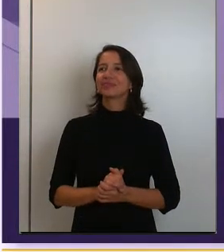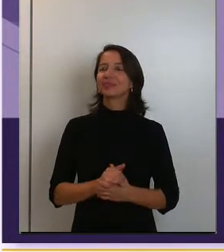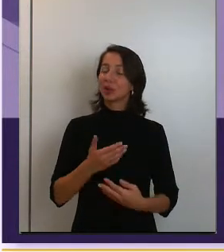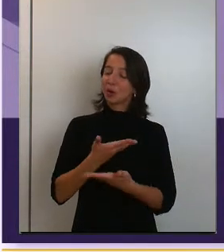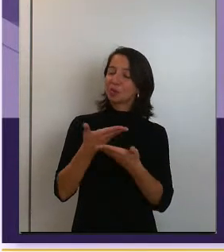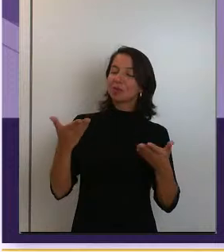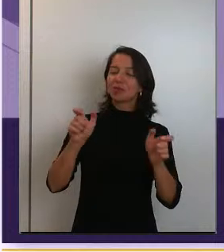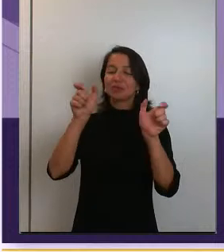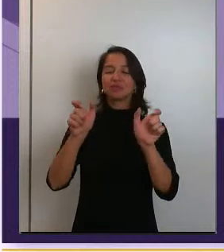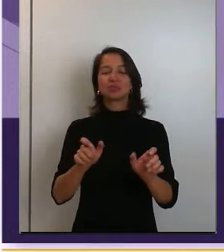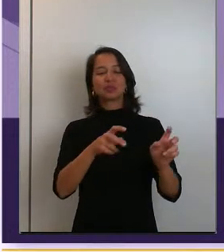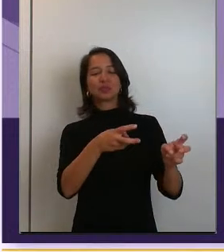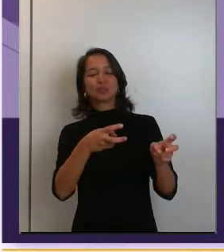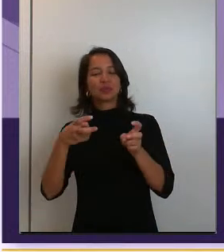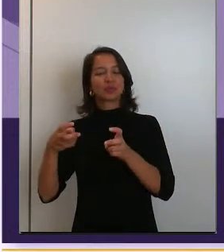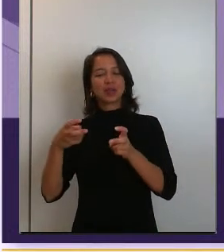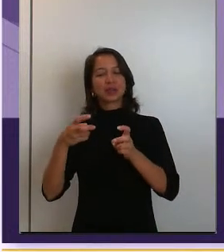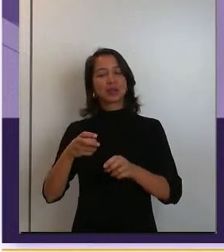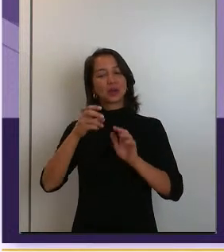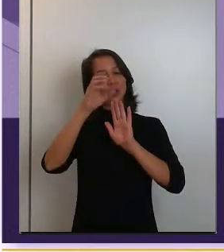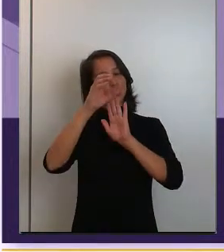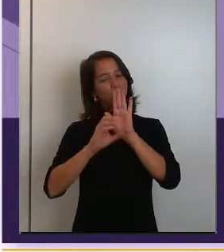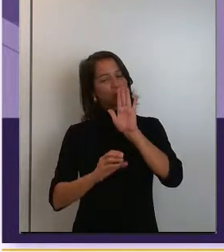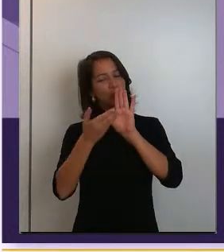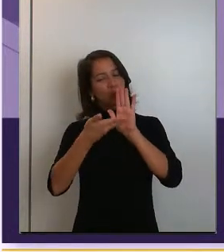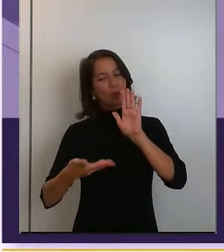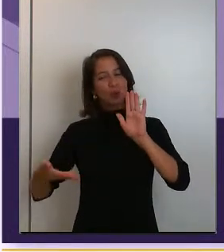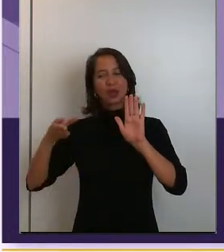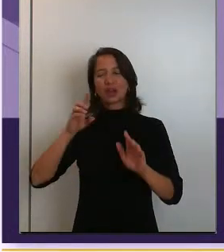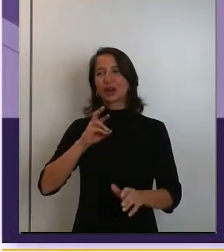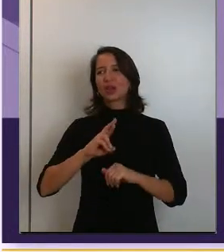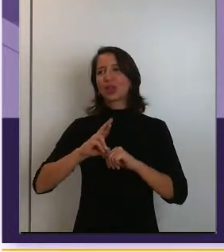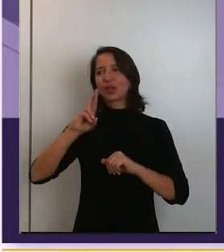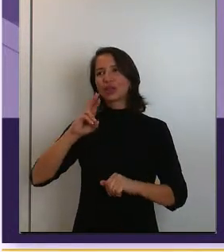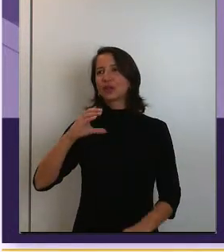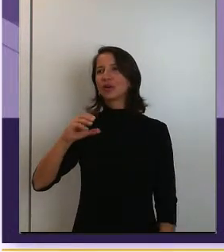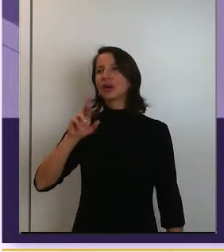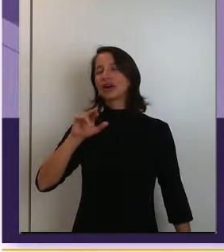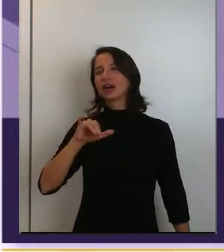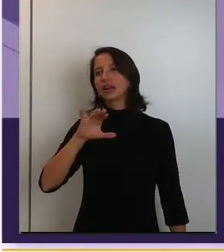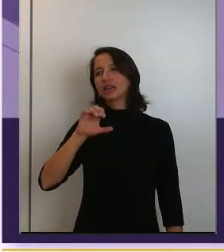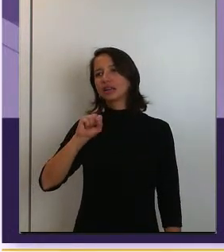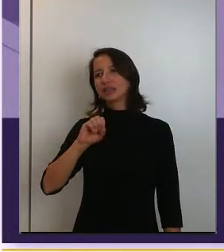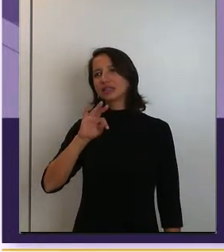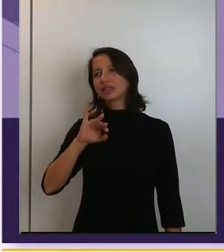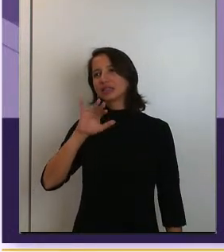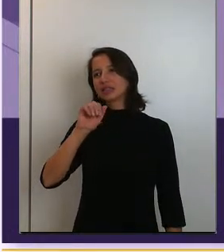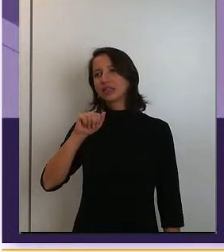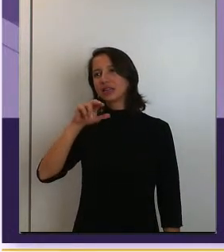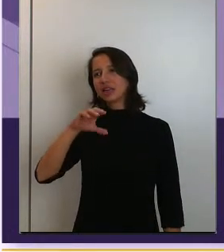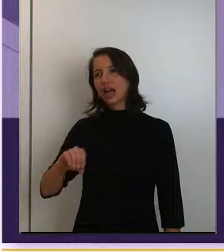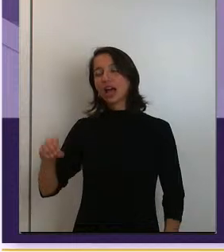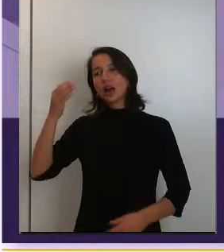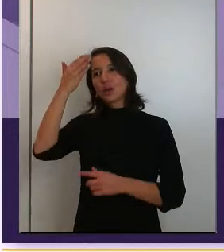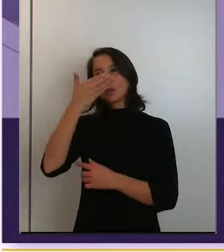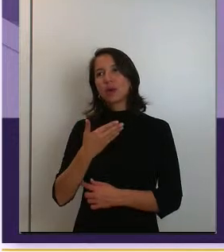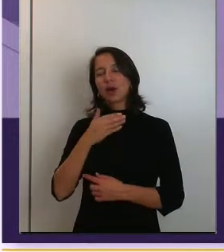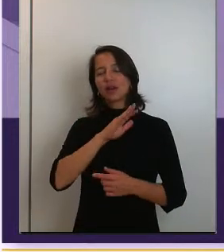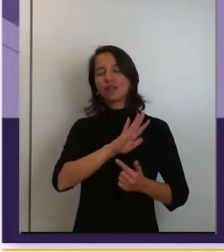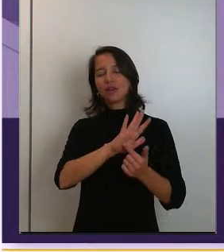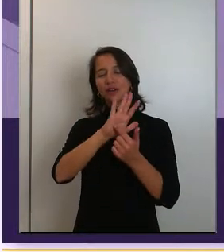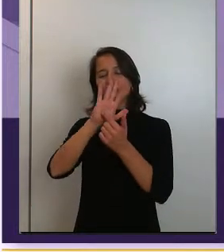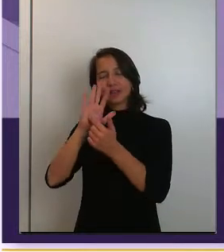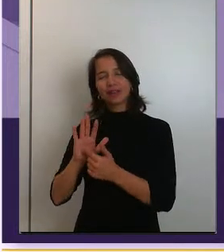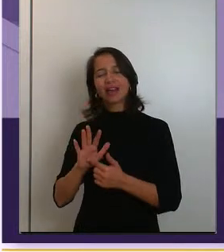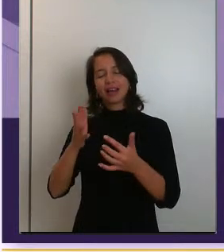puderam perceber, o currículo do Dr. Cristiano já mostra a qualificação, a importância que o mesmo